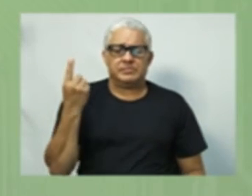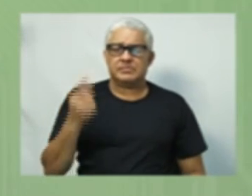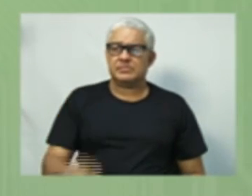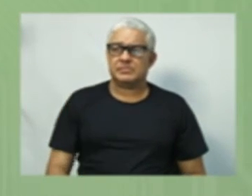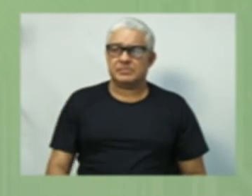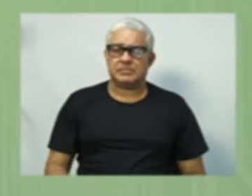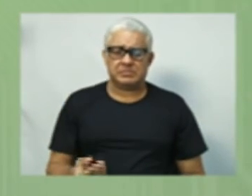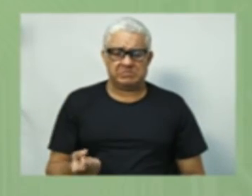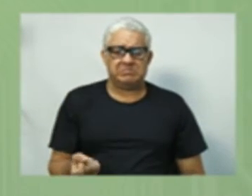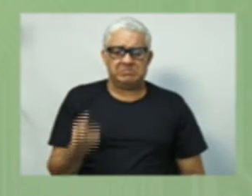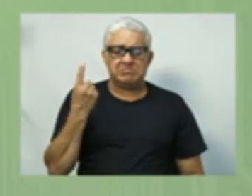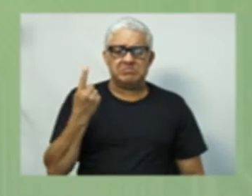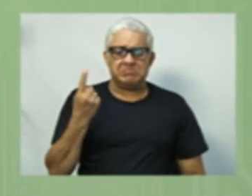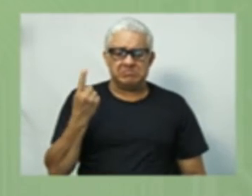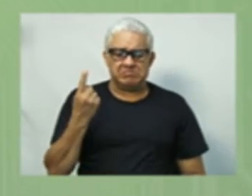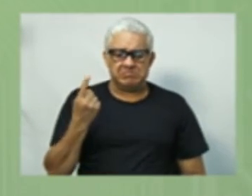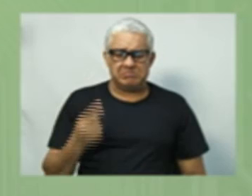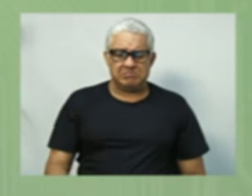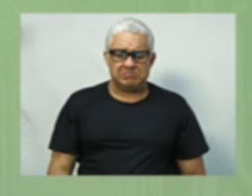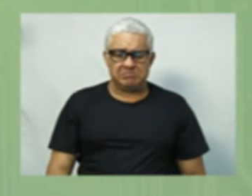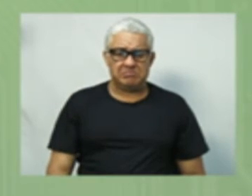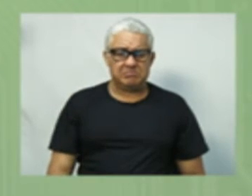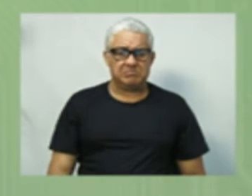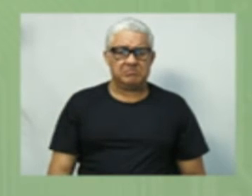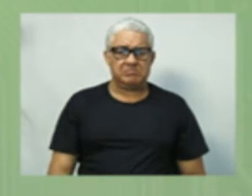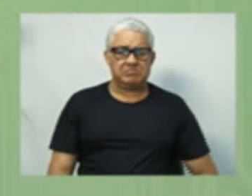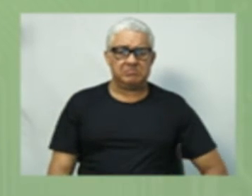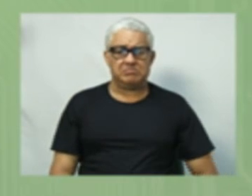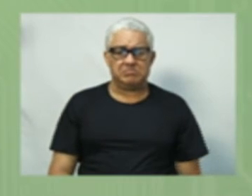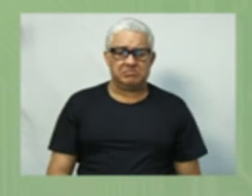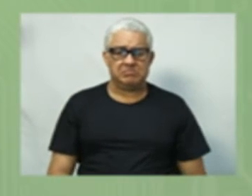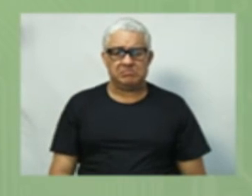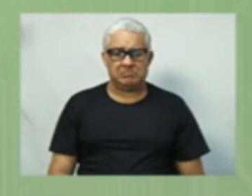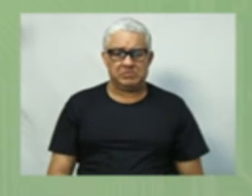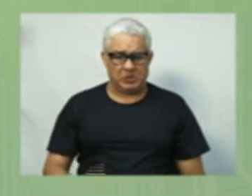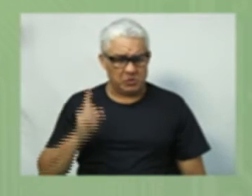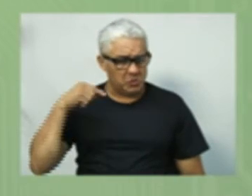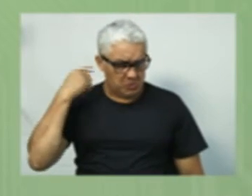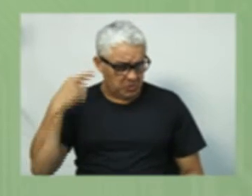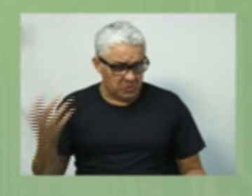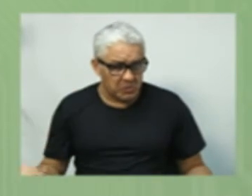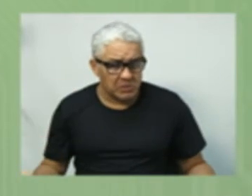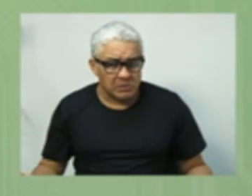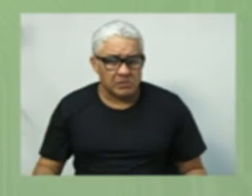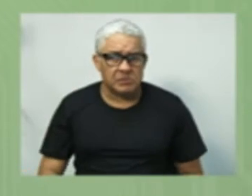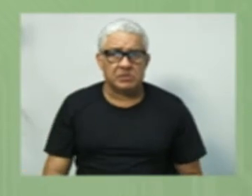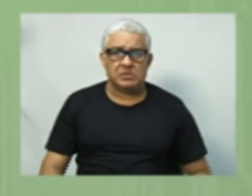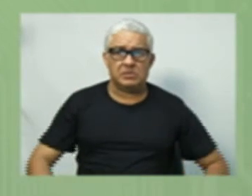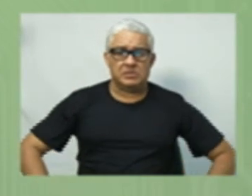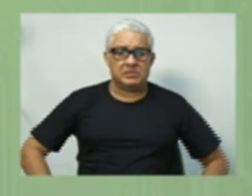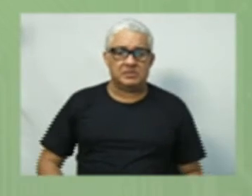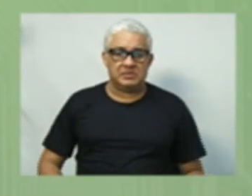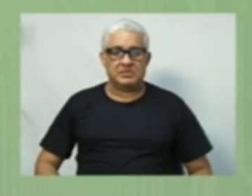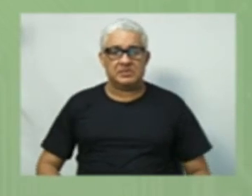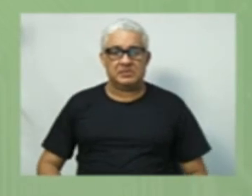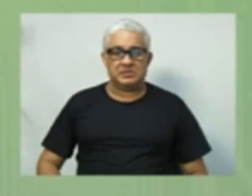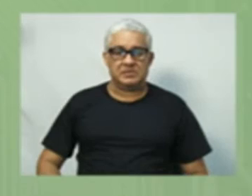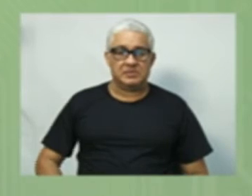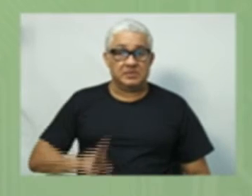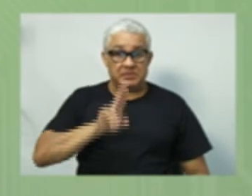Que isso, cara? Como é, professora, por favor? Que isso, cara? Você é doido? Isso, que